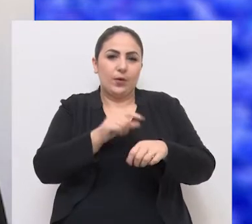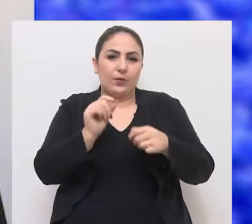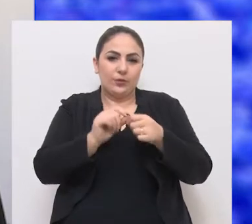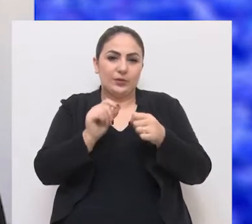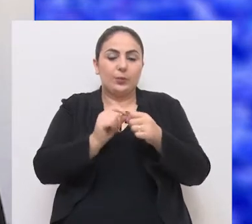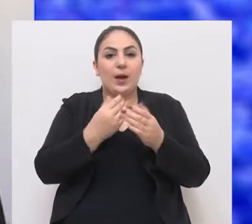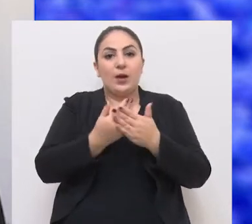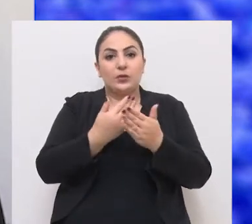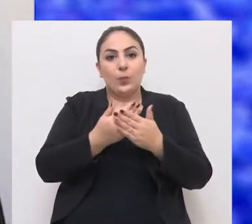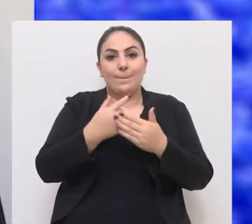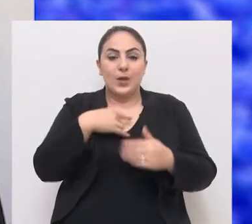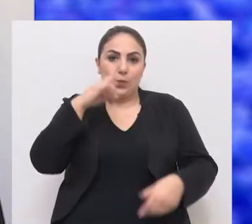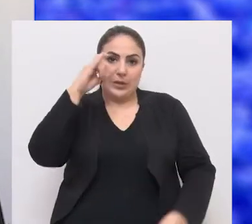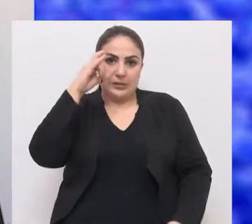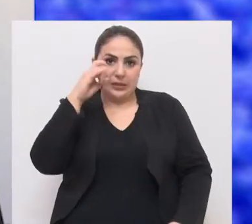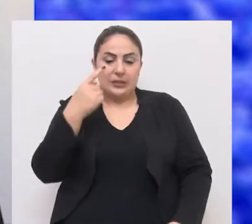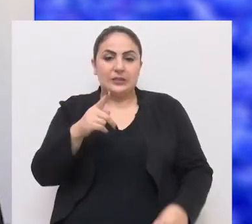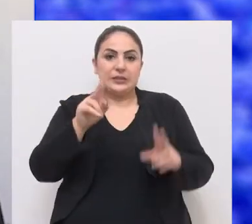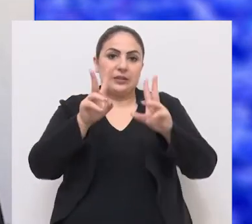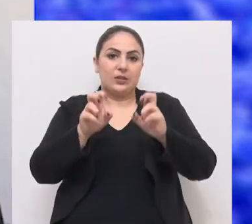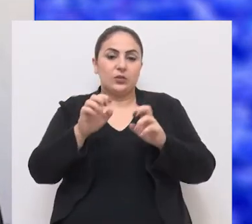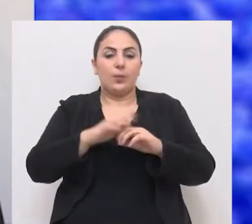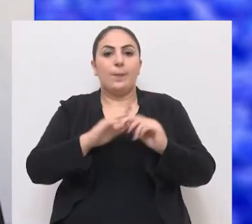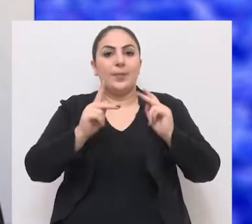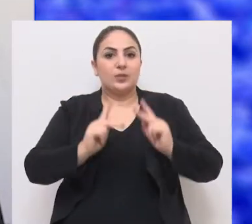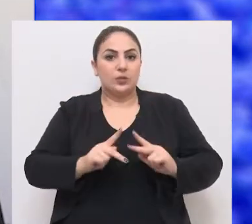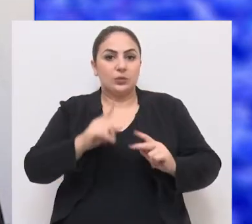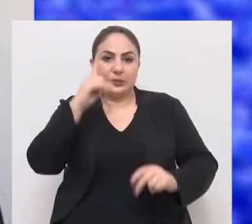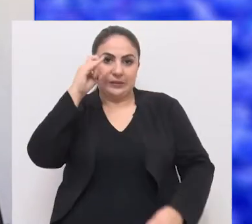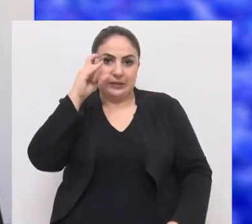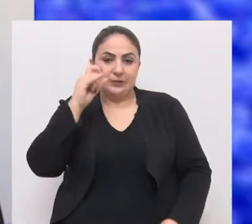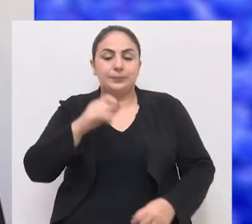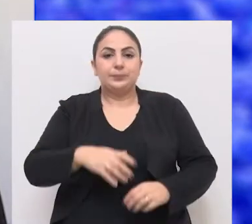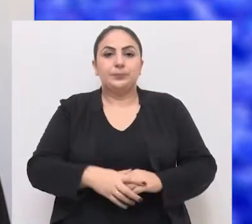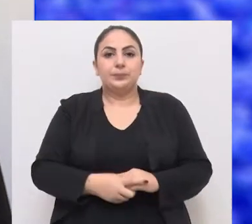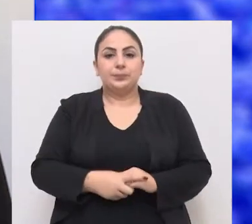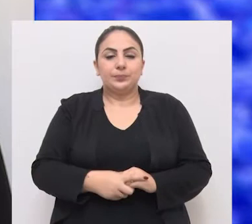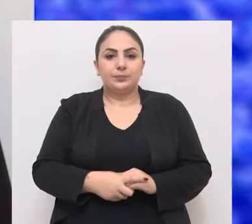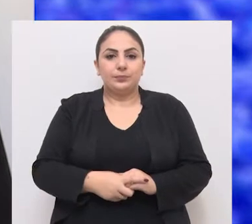dei uma aula no meu Instagram sobre isso, para o pessoal do Instagram.